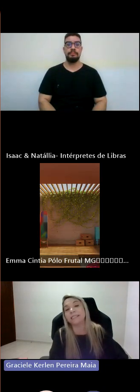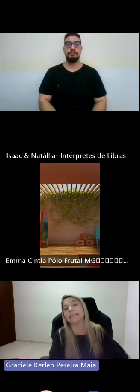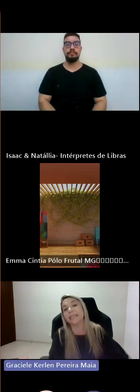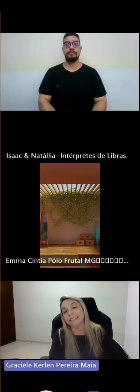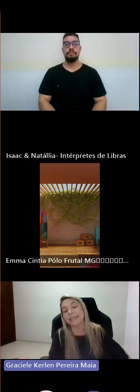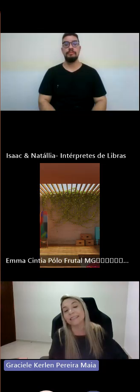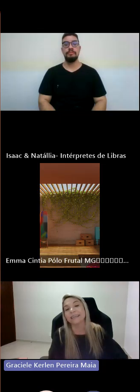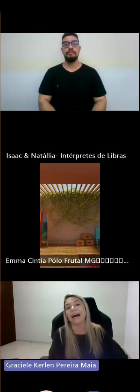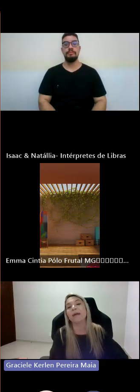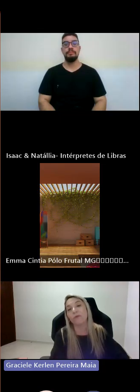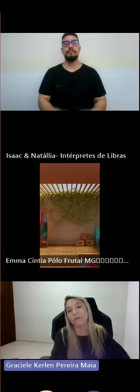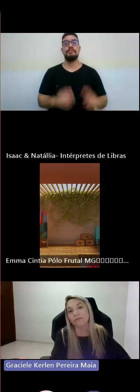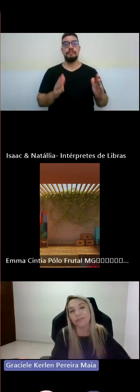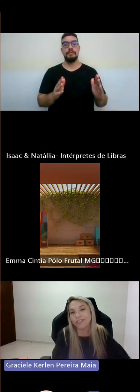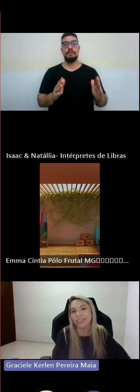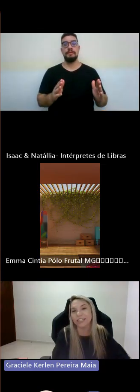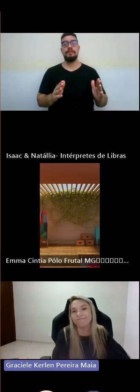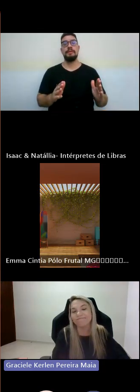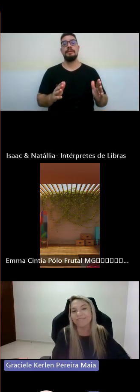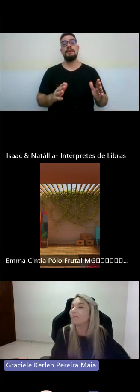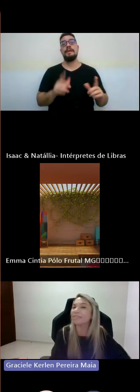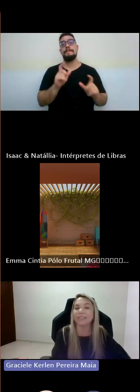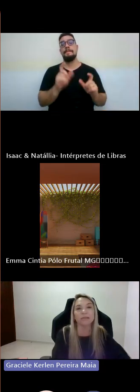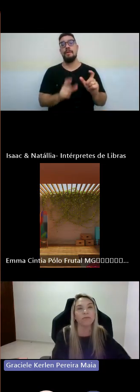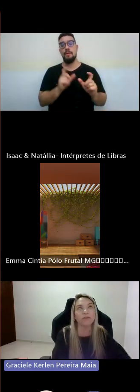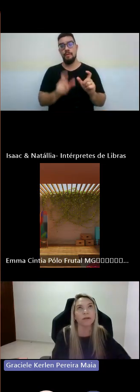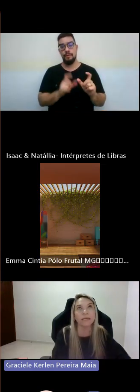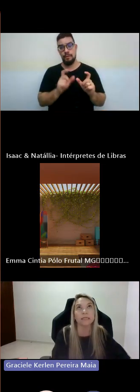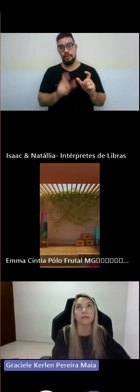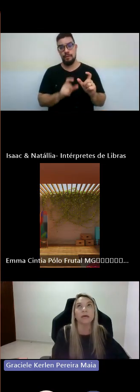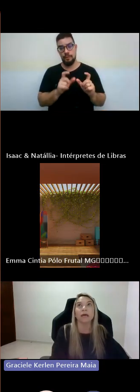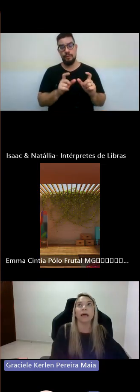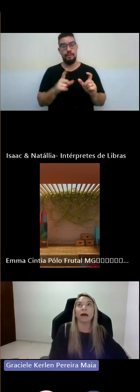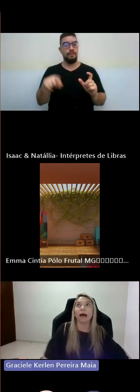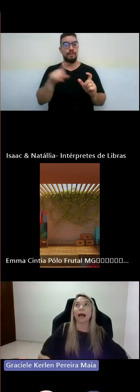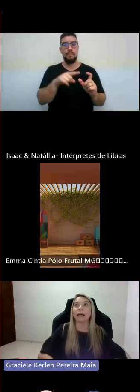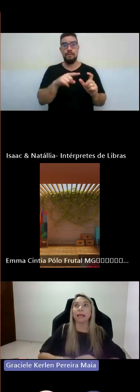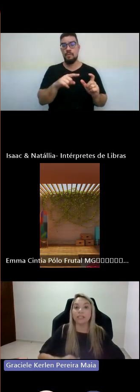vem em seguida a morfologia, e vocês não viram ainda.